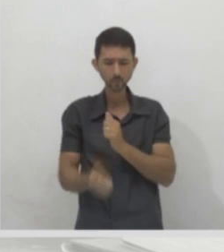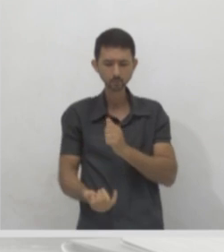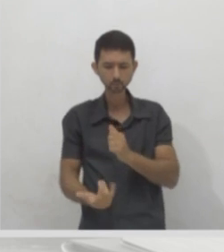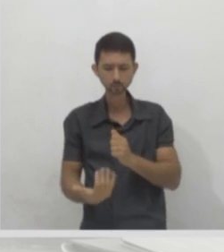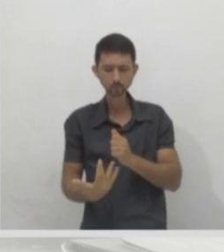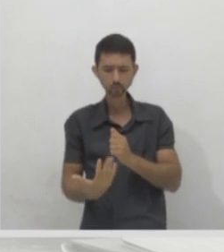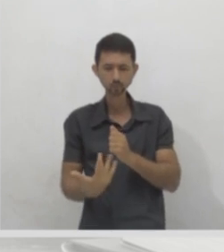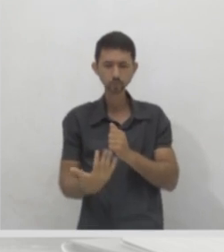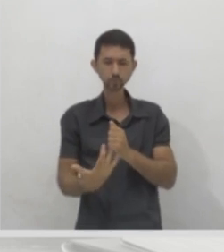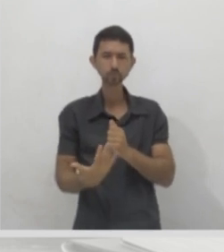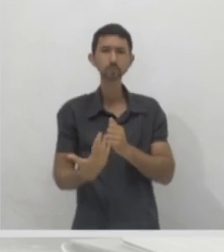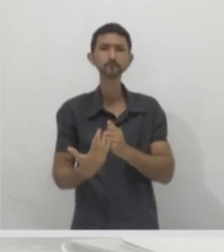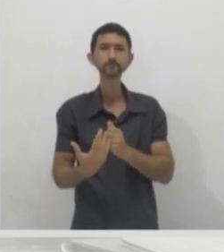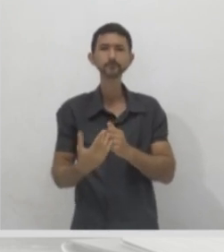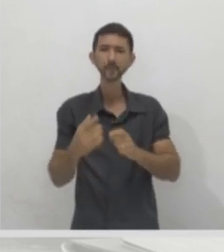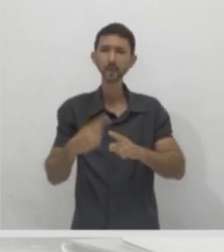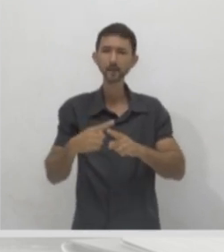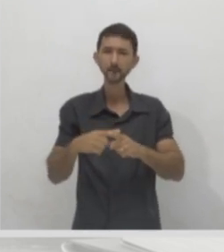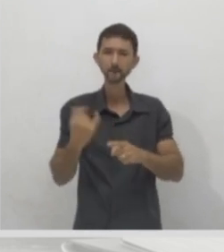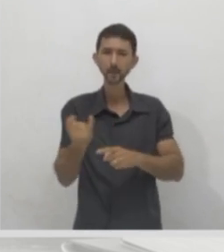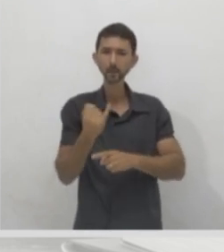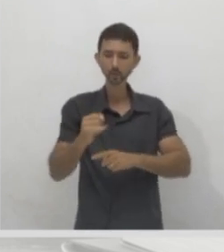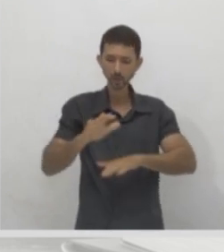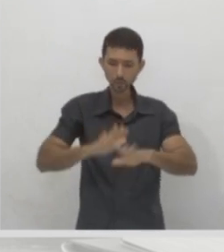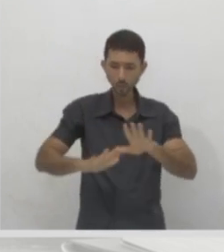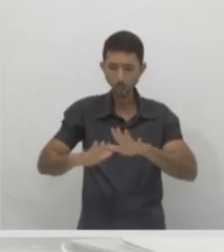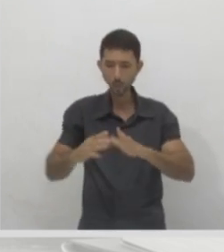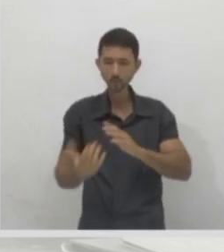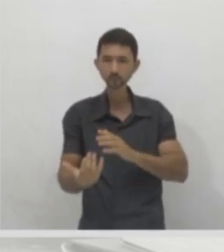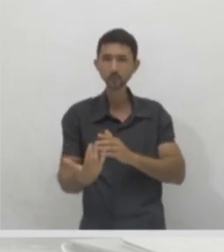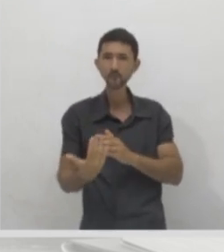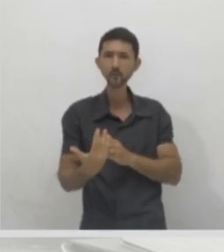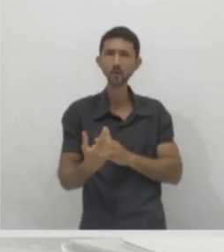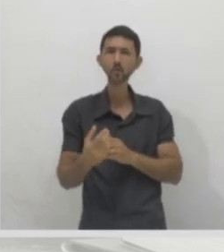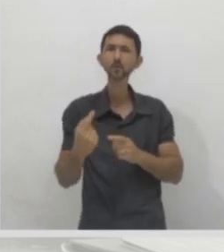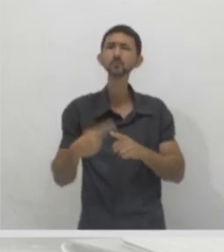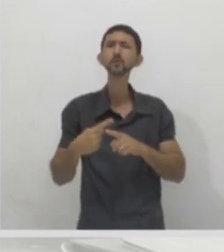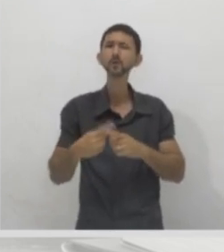Por que era importante controlar o fogo?